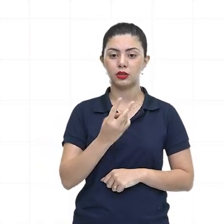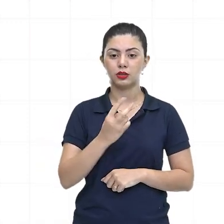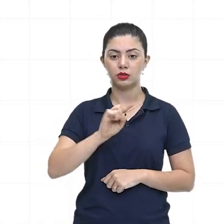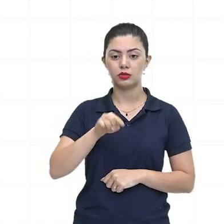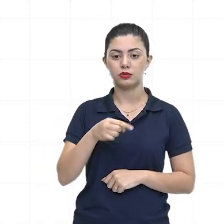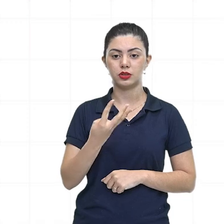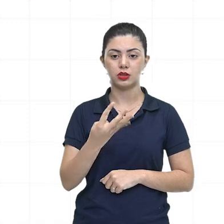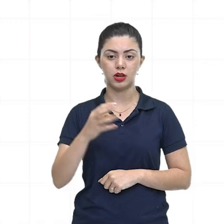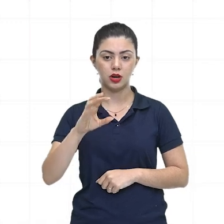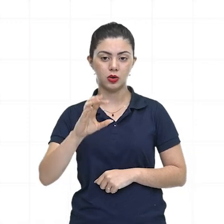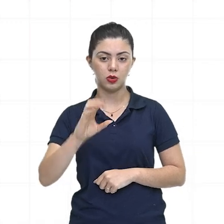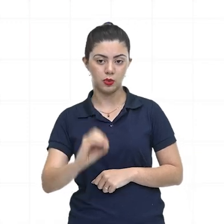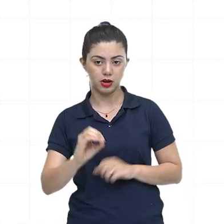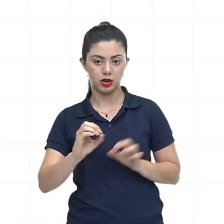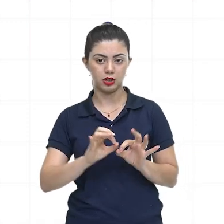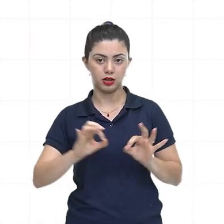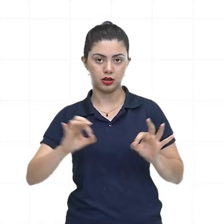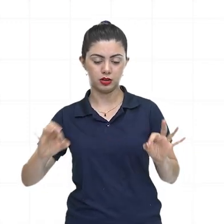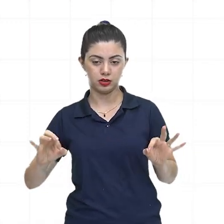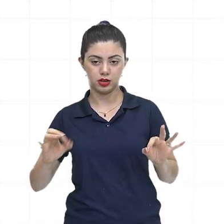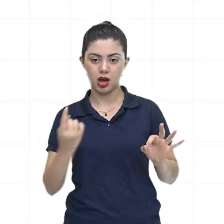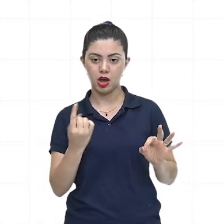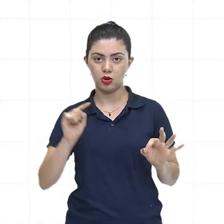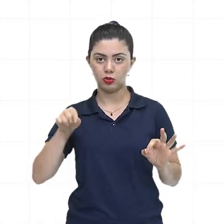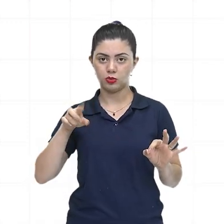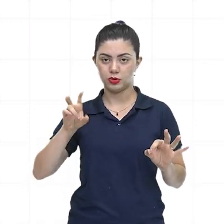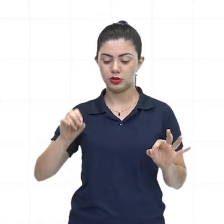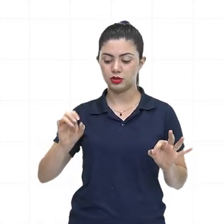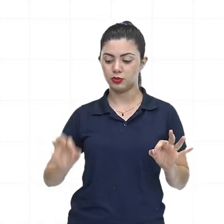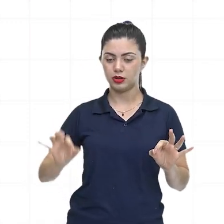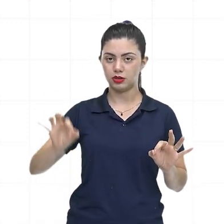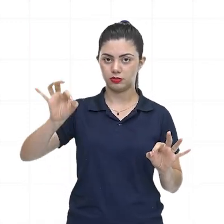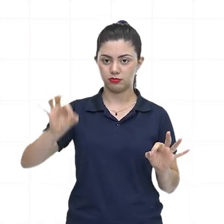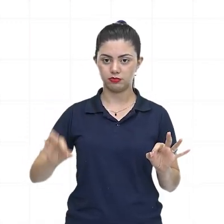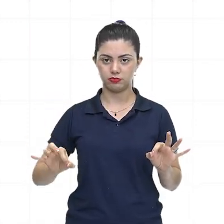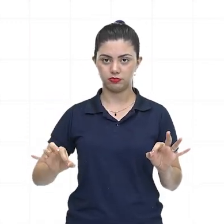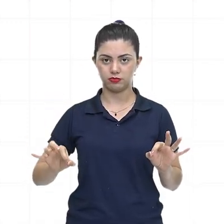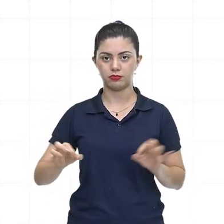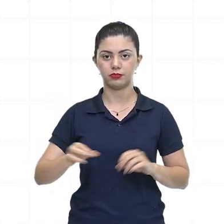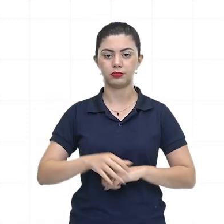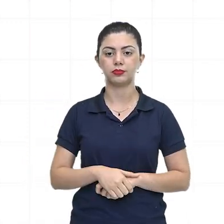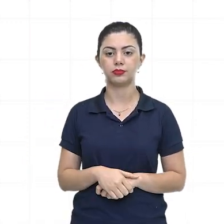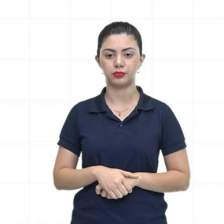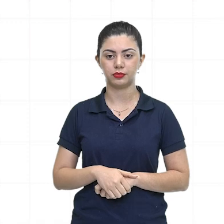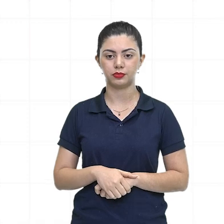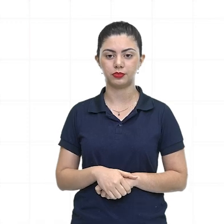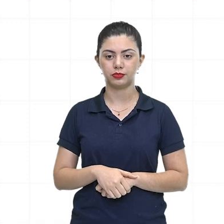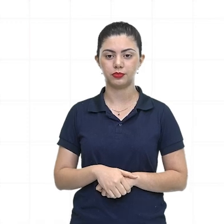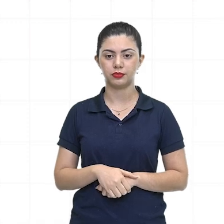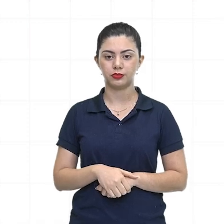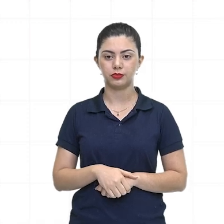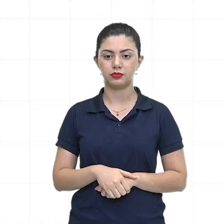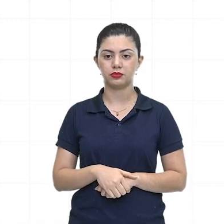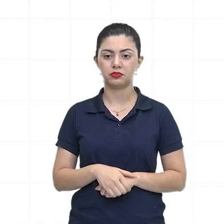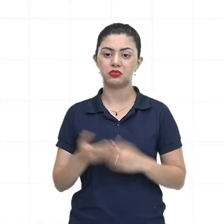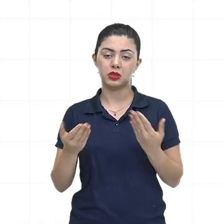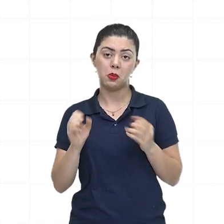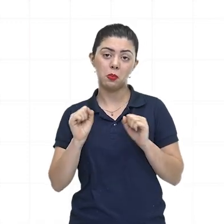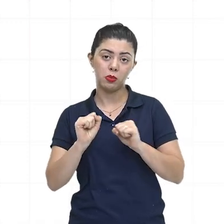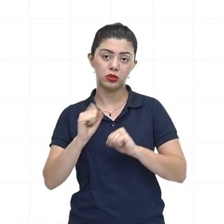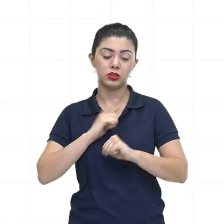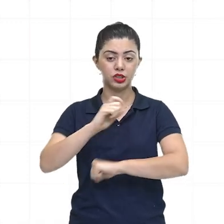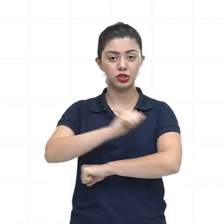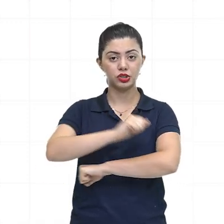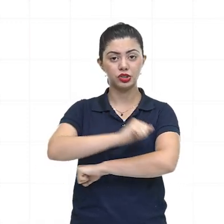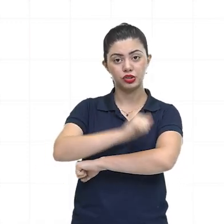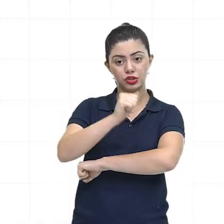2,40 por 1,50, ou seja, 2,40 aqui de comprimento por 1,50 de largura, Bem aqui deve ser como um gol, uma